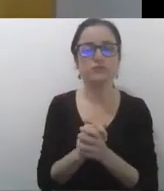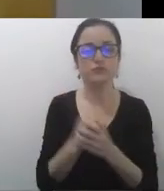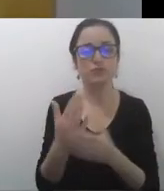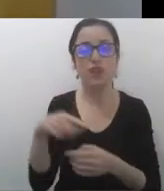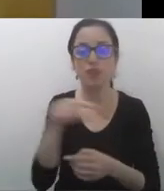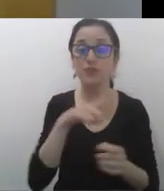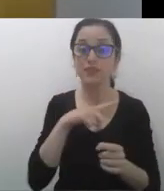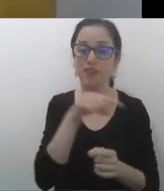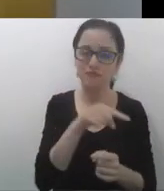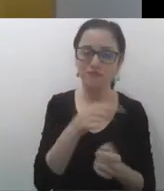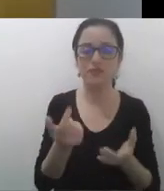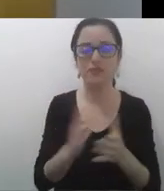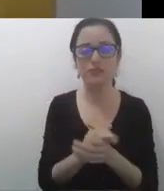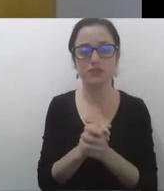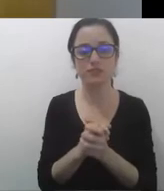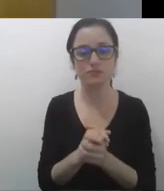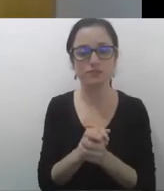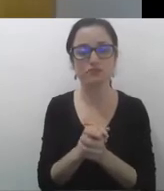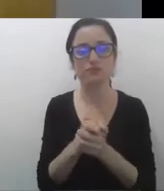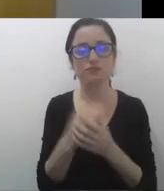prosperassem e que elas tivessem